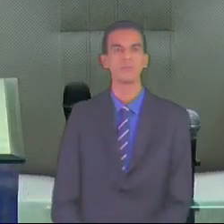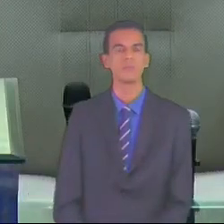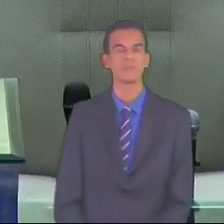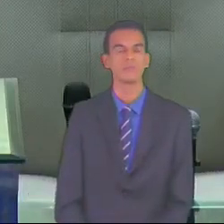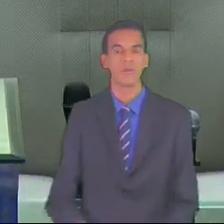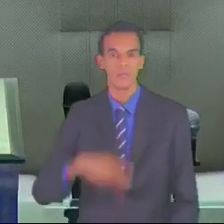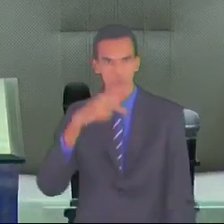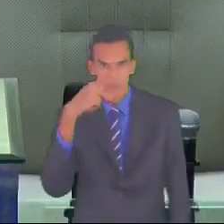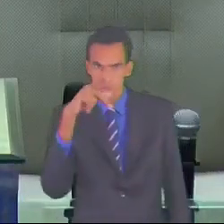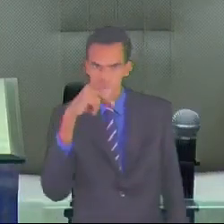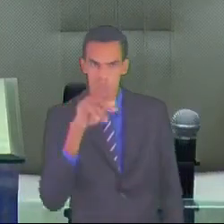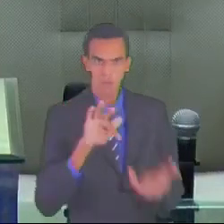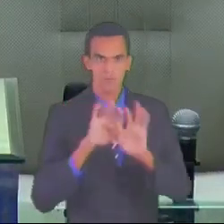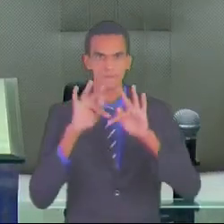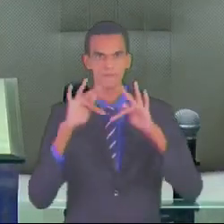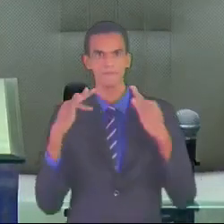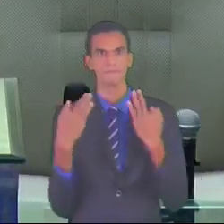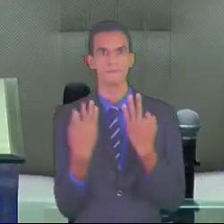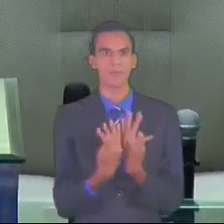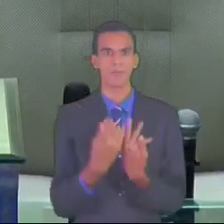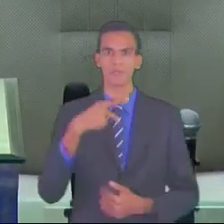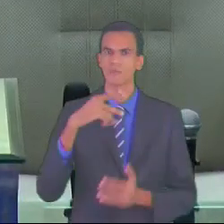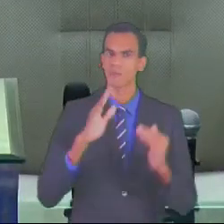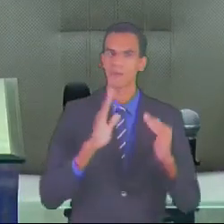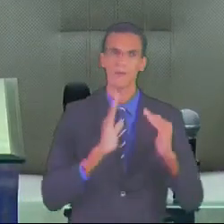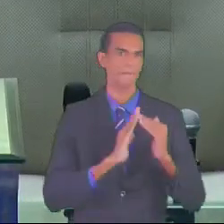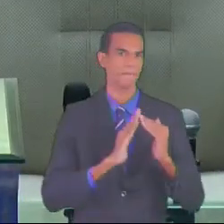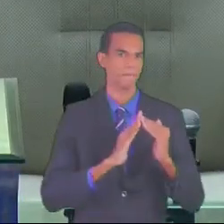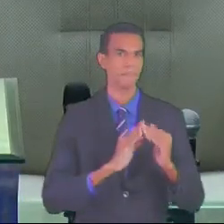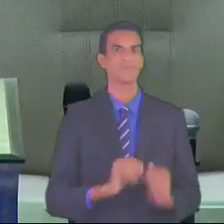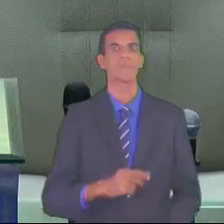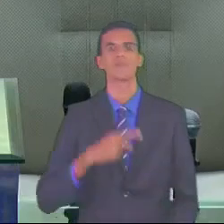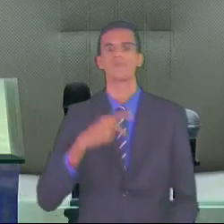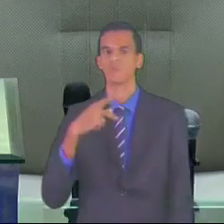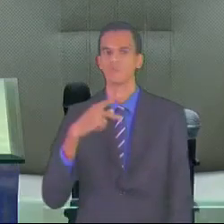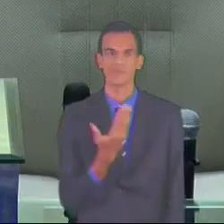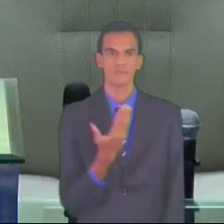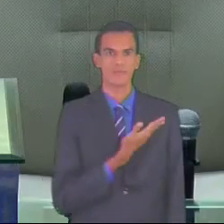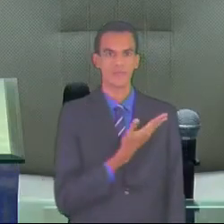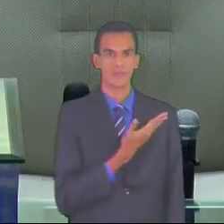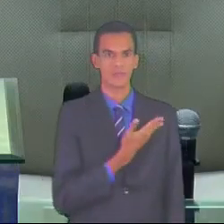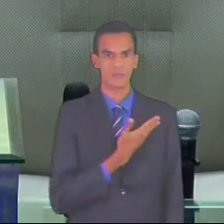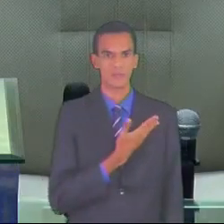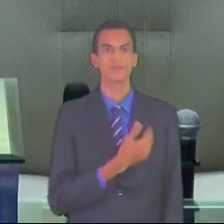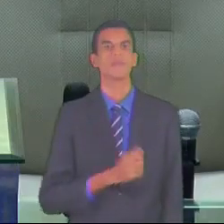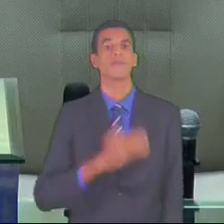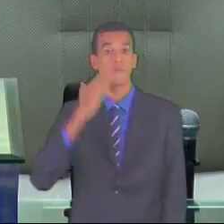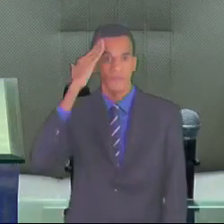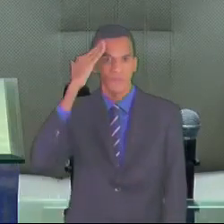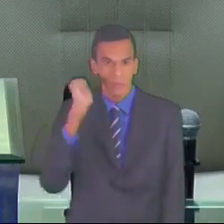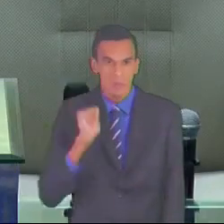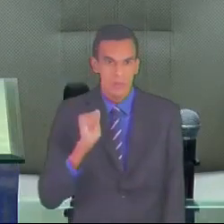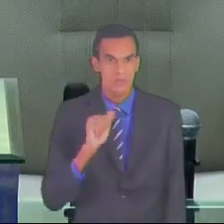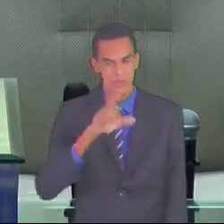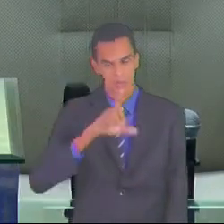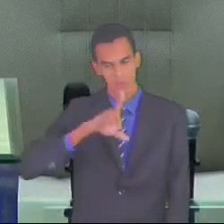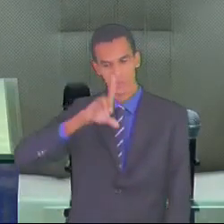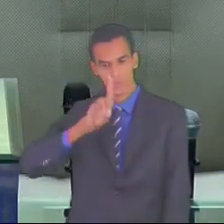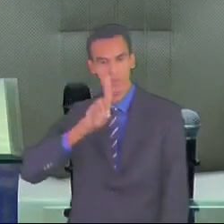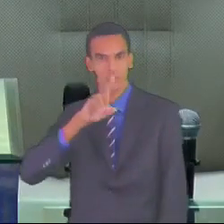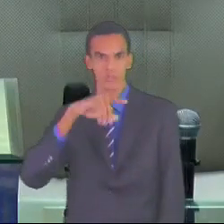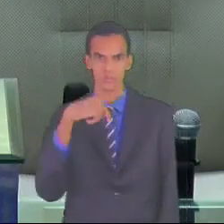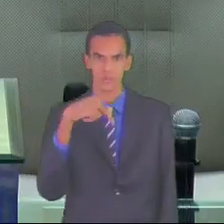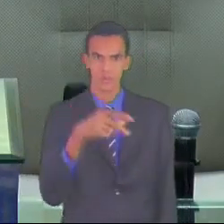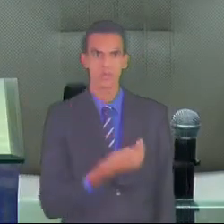Tua família, tua casa, os teus amigos vão saber que Deus está na tua vida.